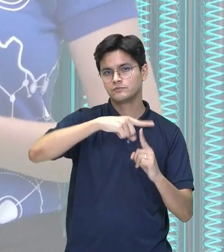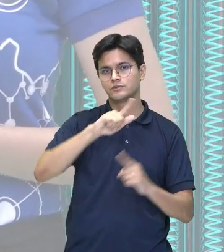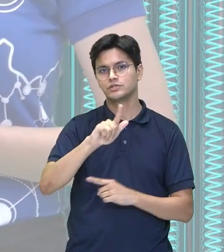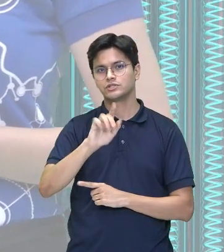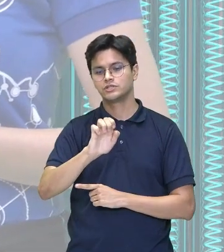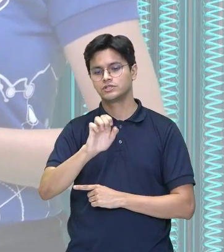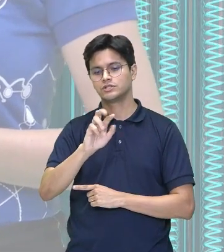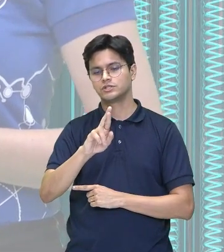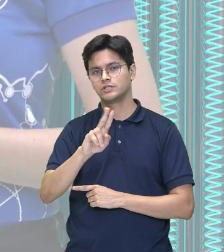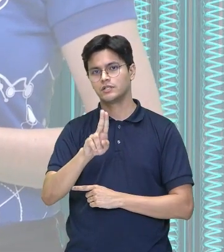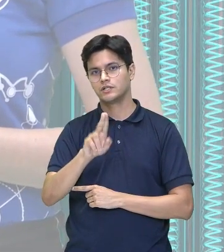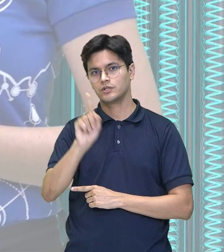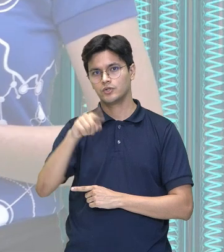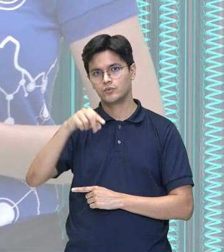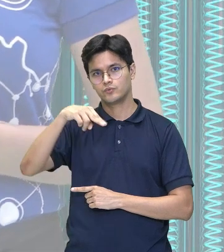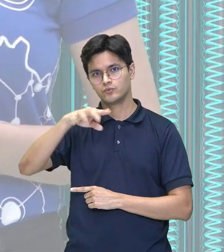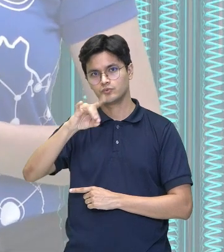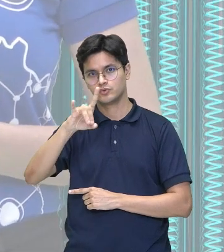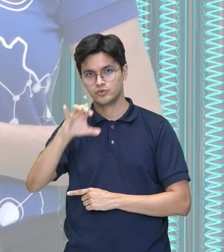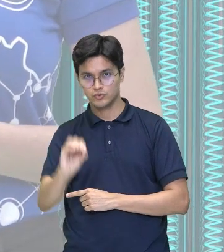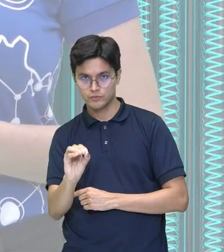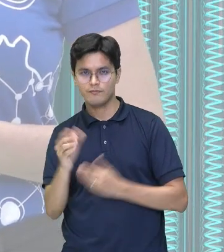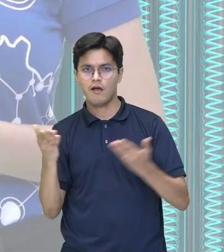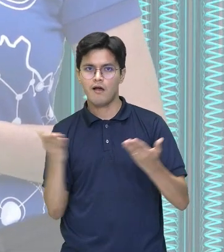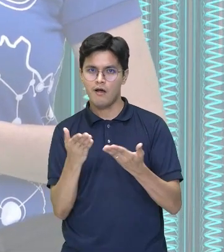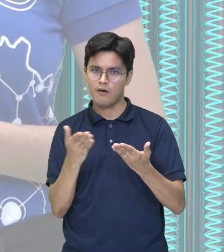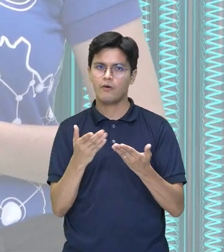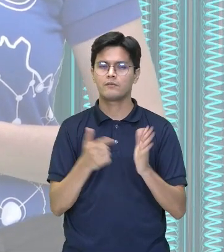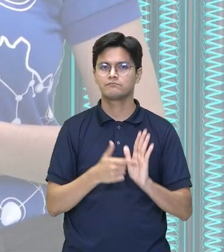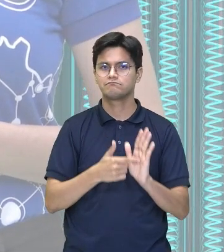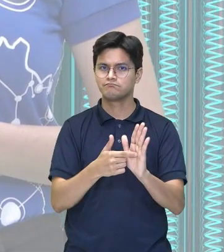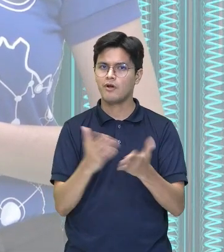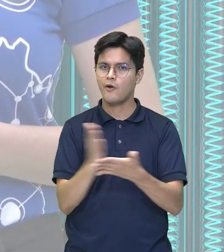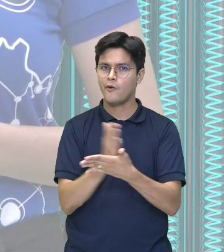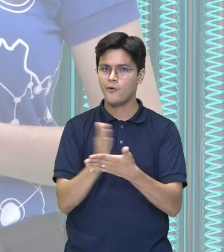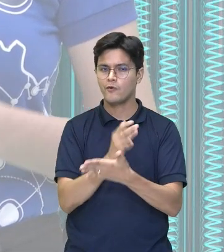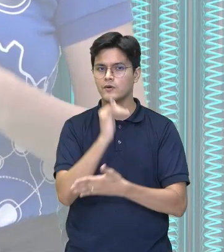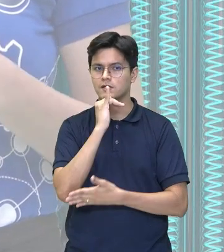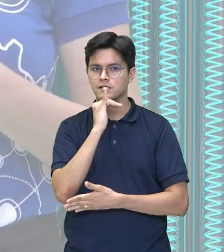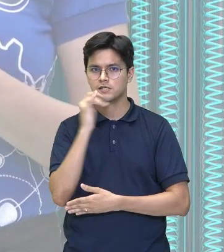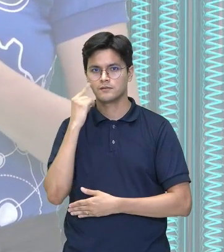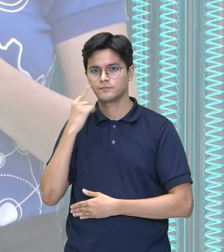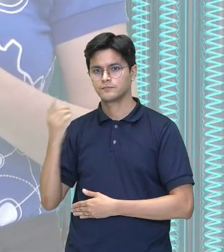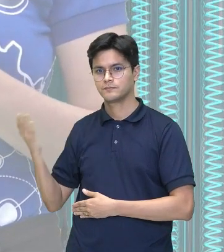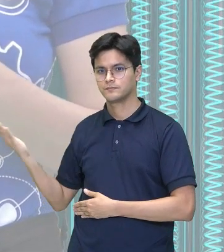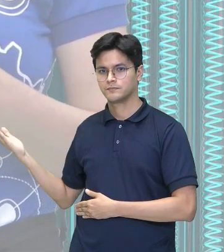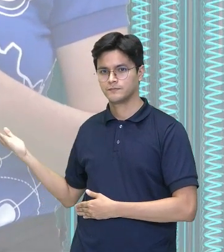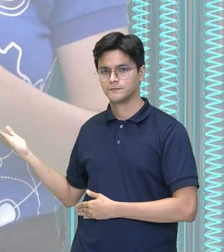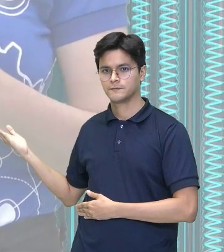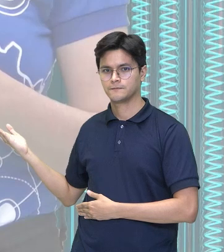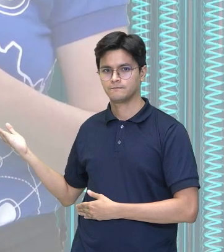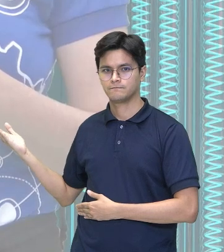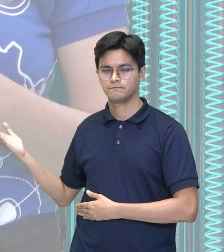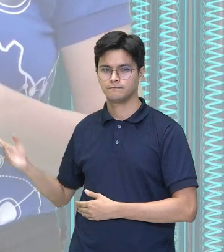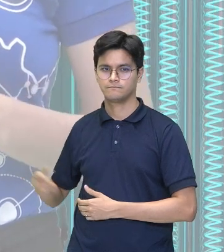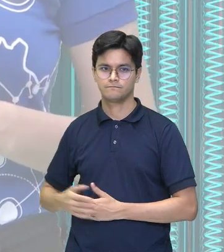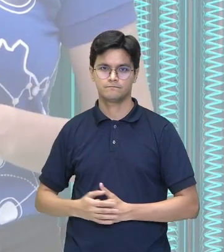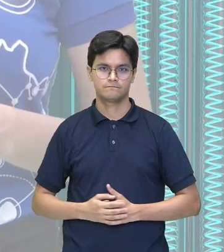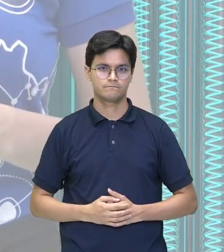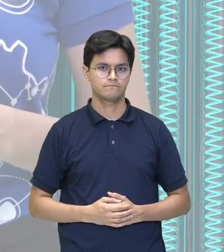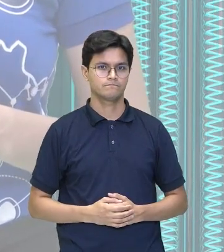alguns exemplos aqui junto comigo? Olha só. Was she studying math? Was she studying